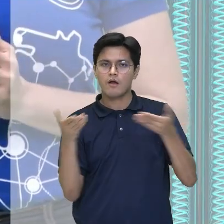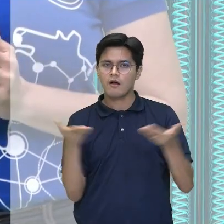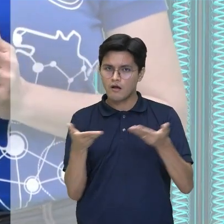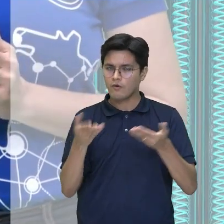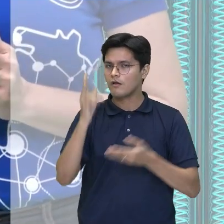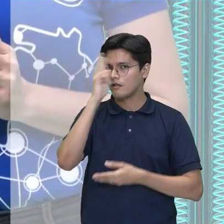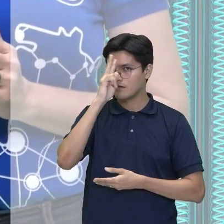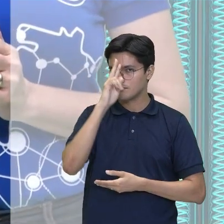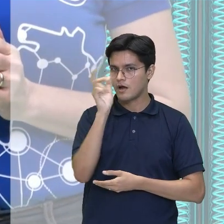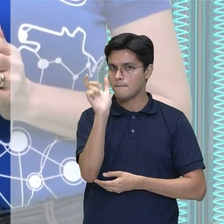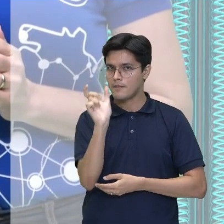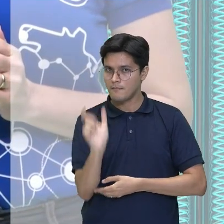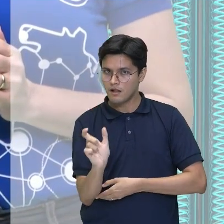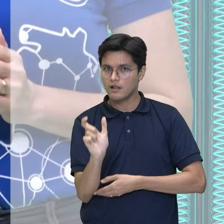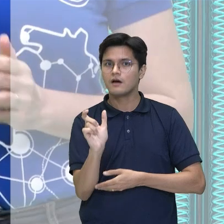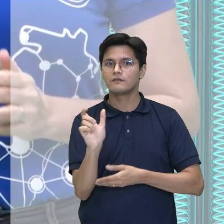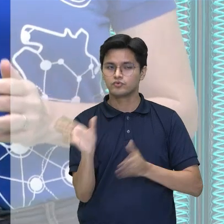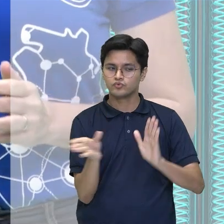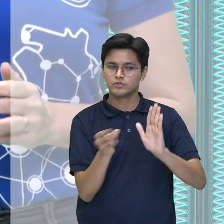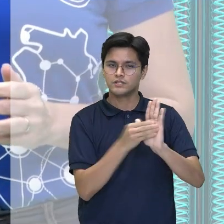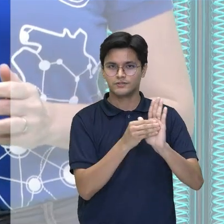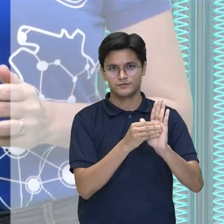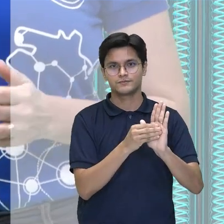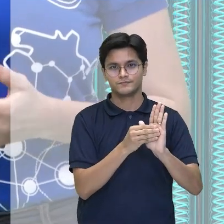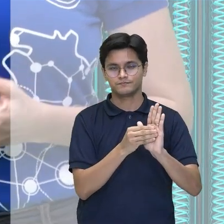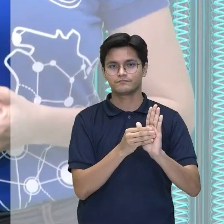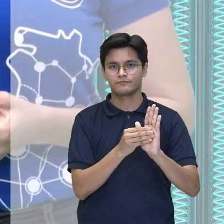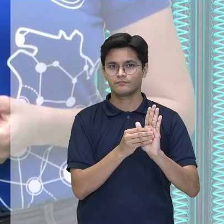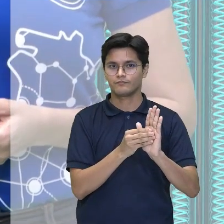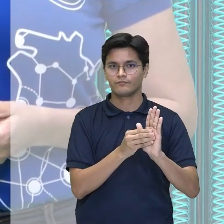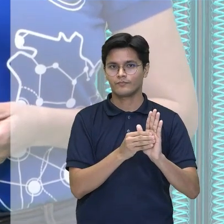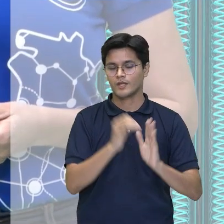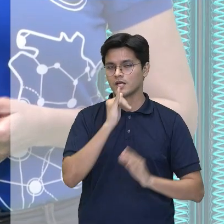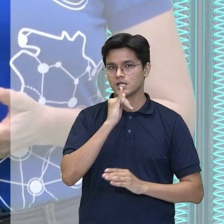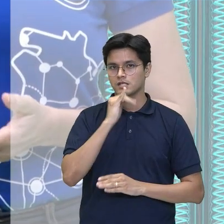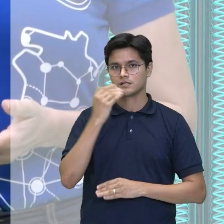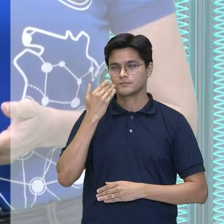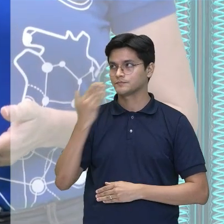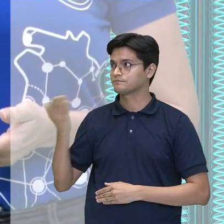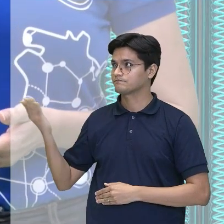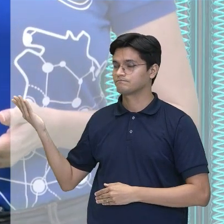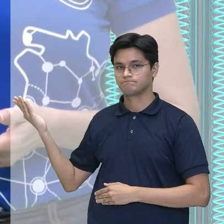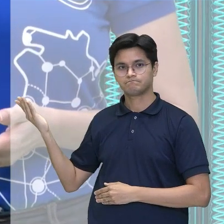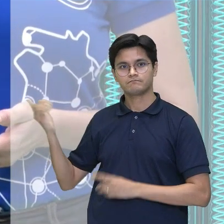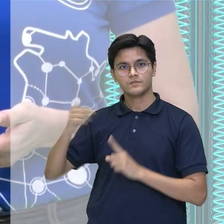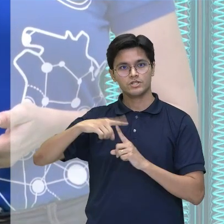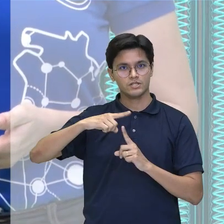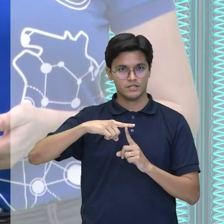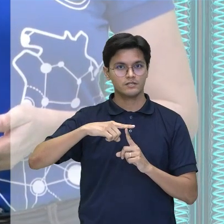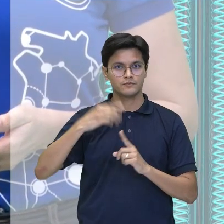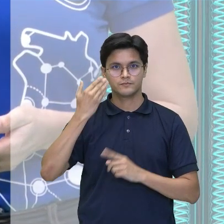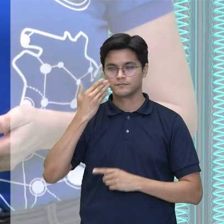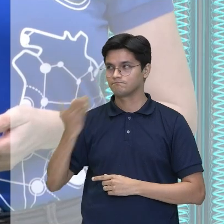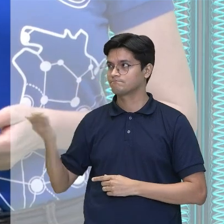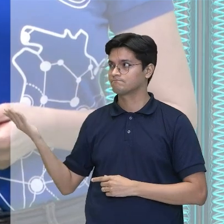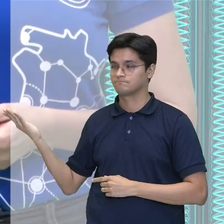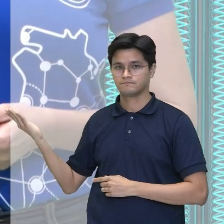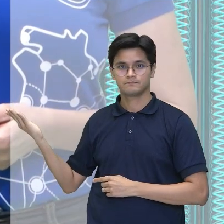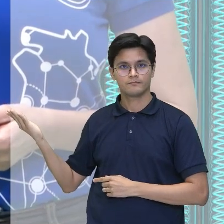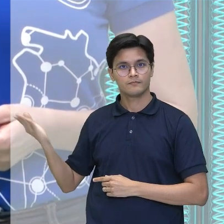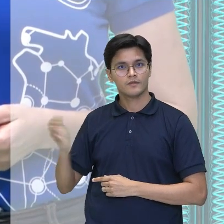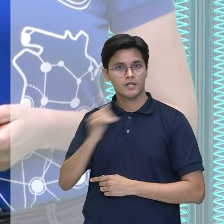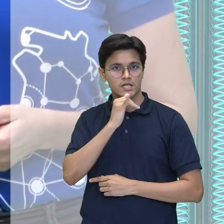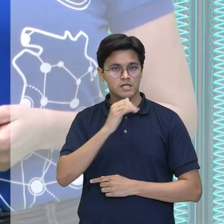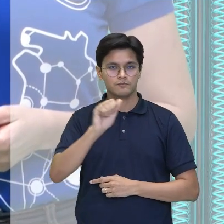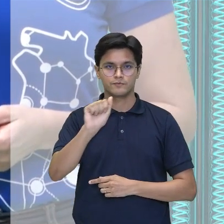destaque lá no texto. Quais eram elas? Indefinite articles, né? No caso, a gente viu a, certo? Então,